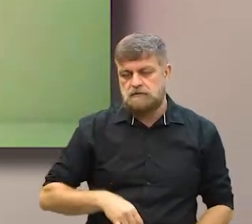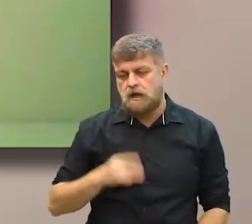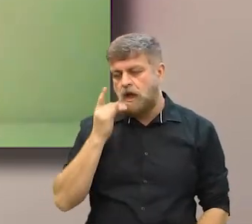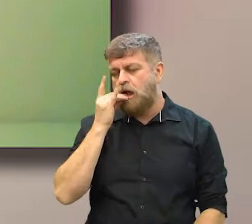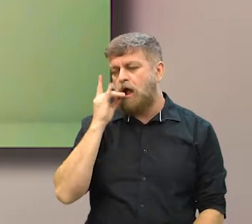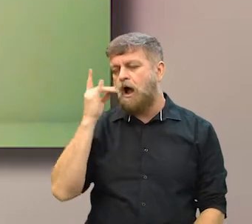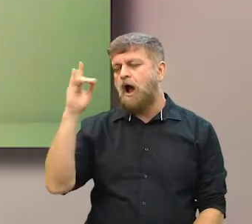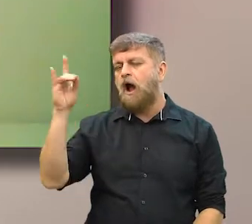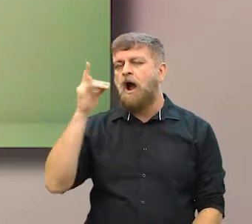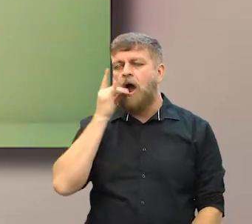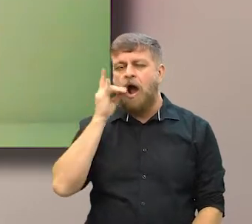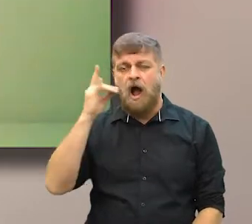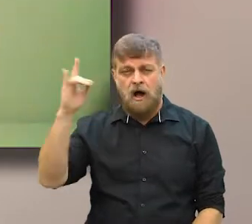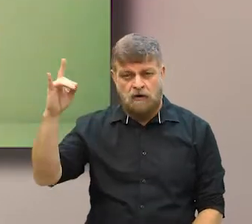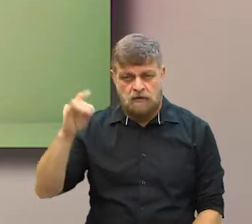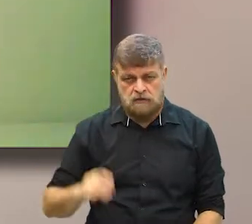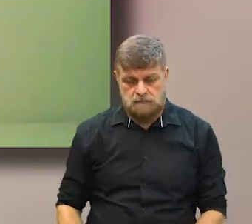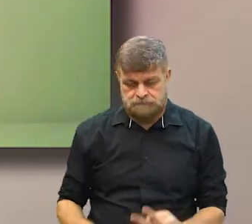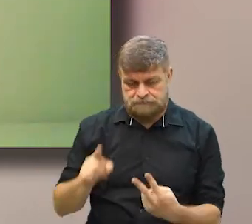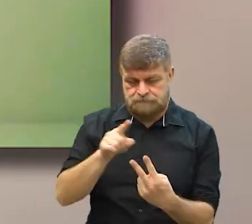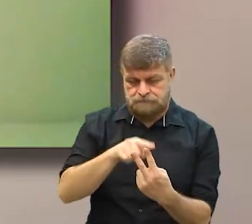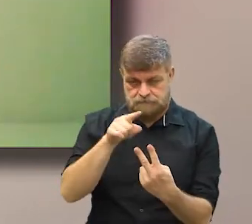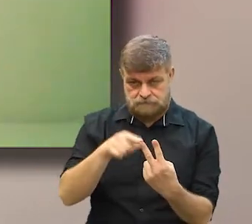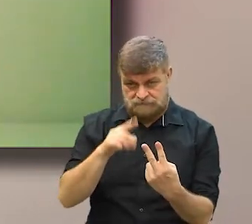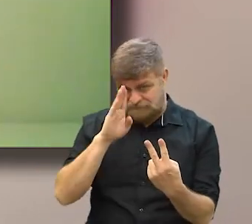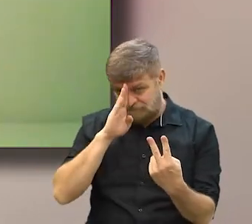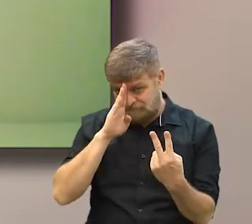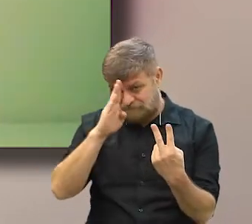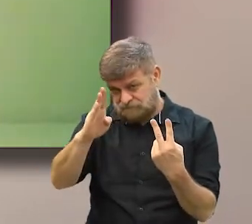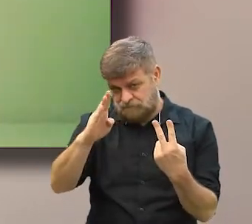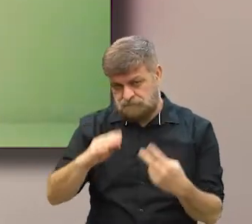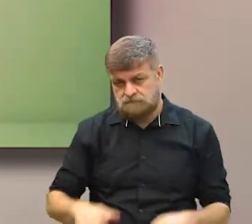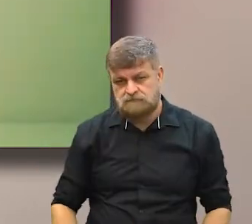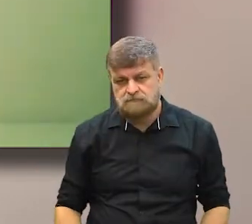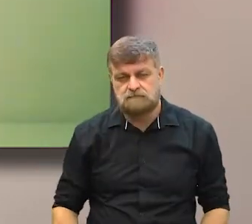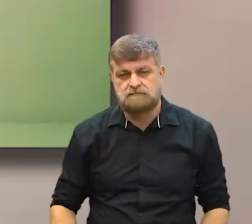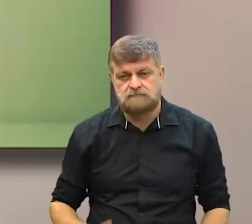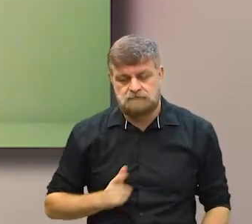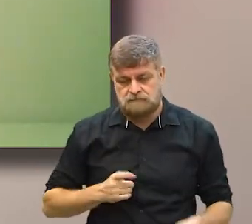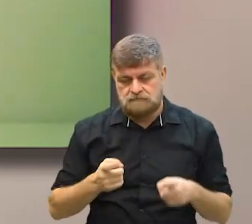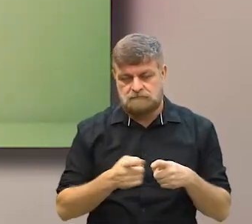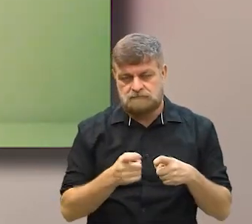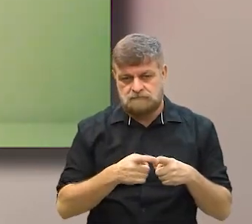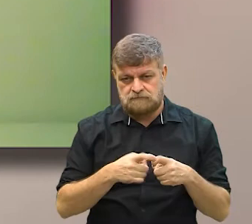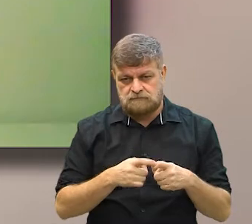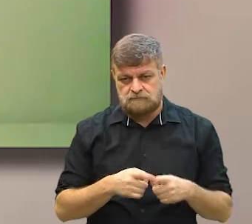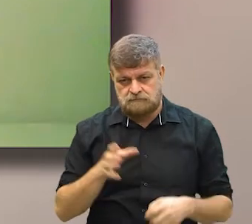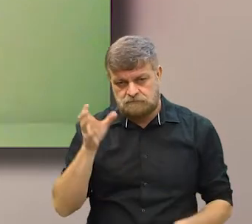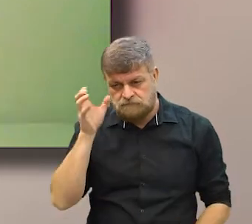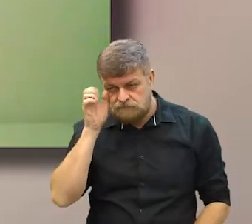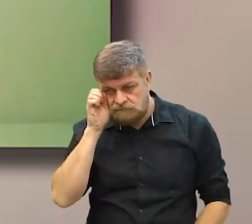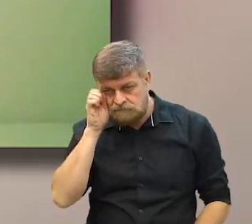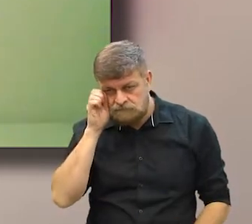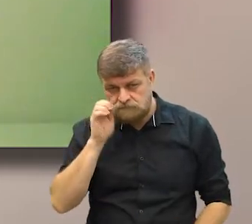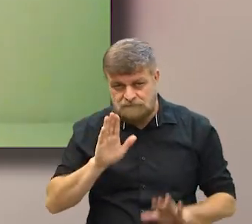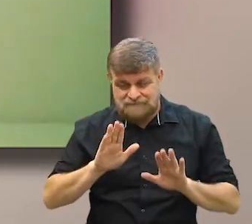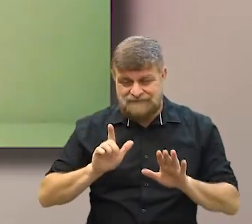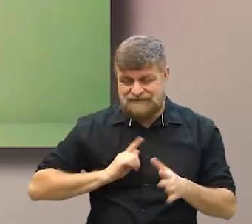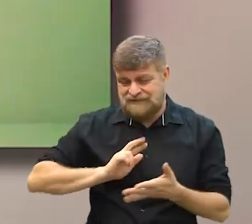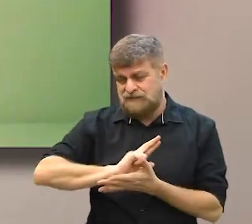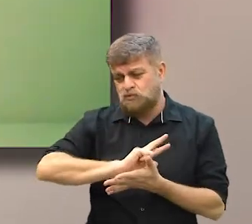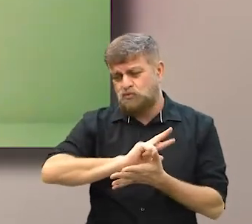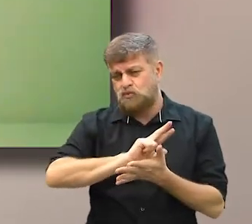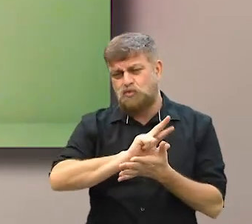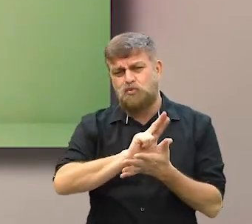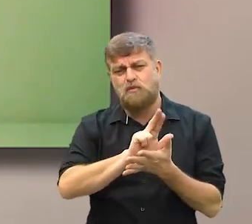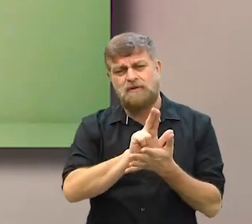o indivíduo que ronca. Essas são os dois grandes carros-chefes da medicina do sono, de acordo com uma pessoa que não é especialista.